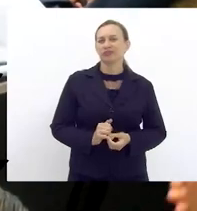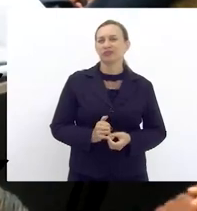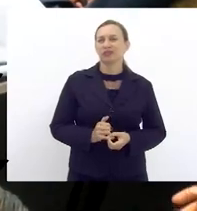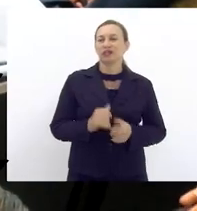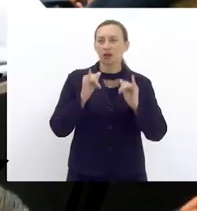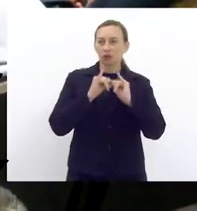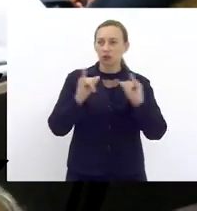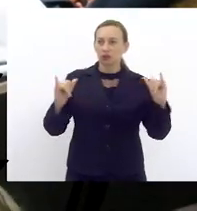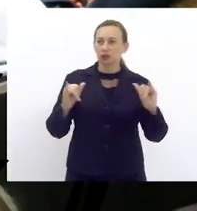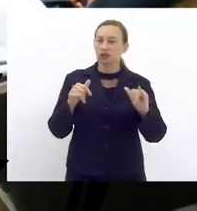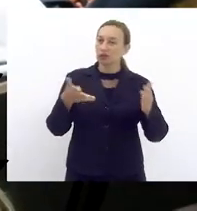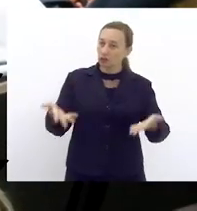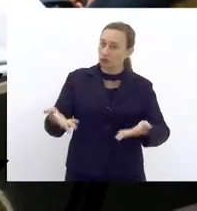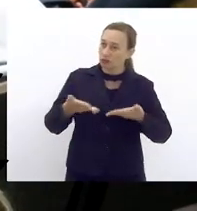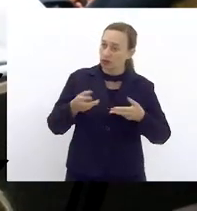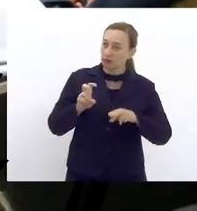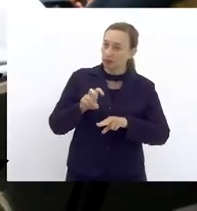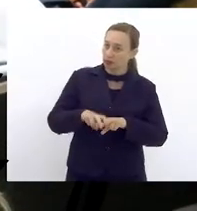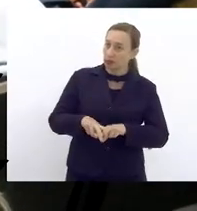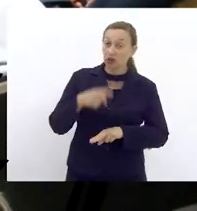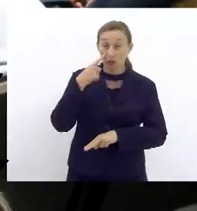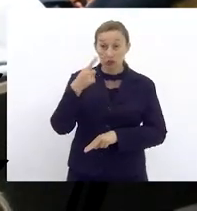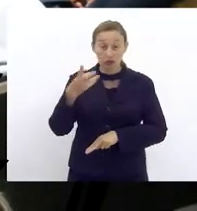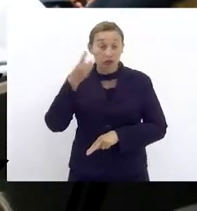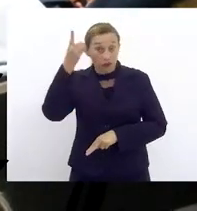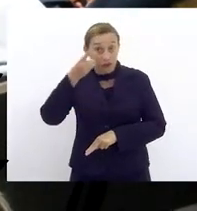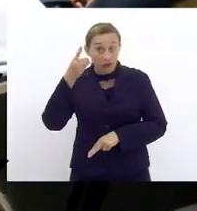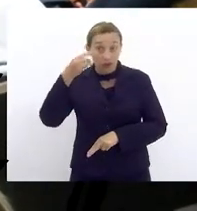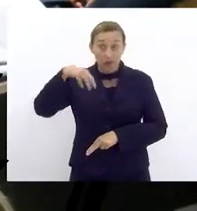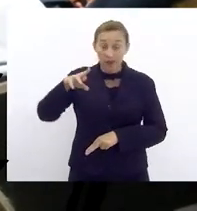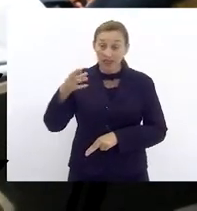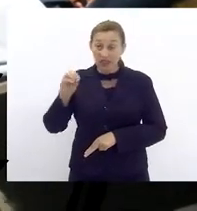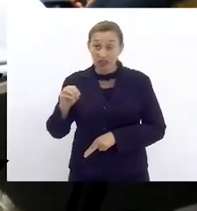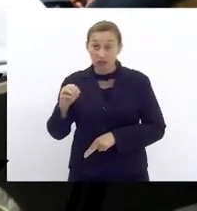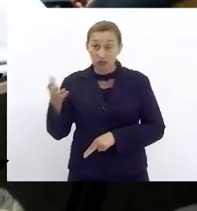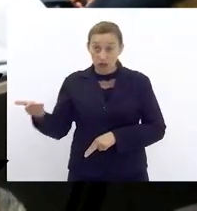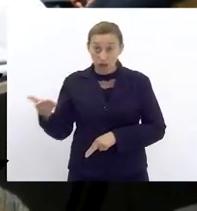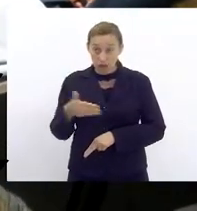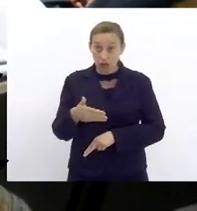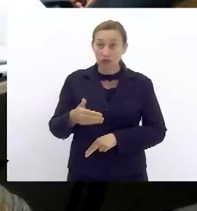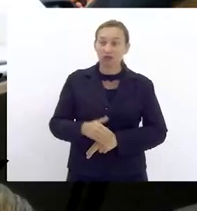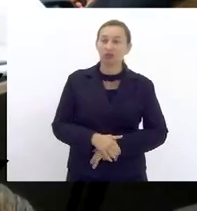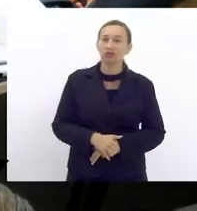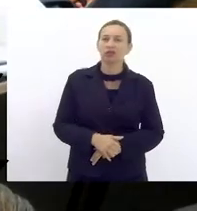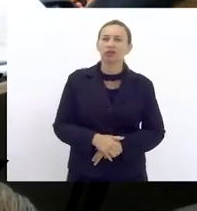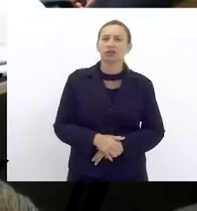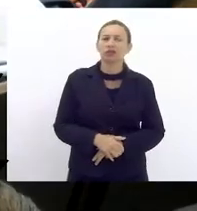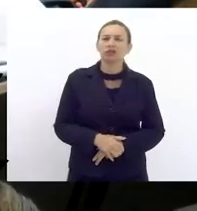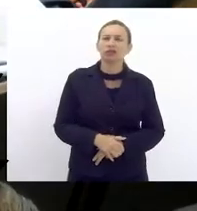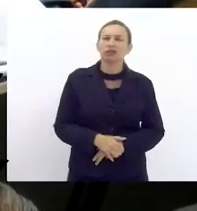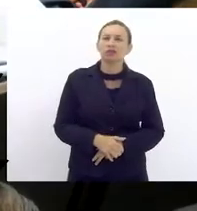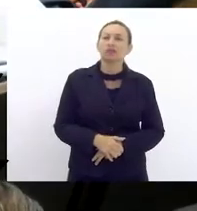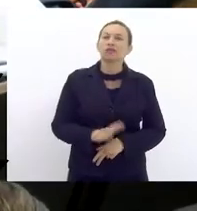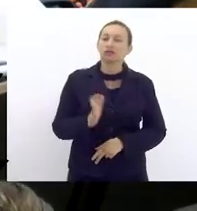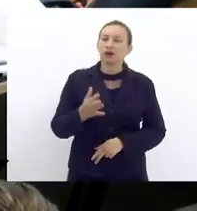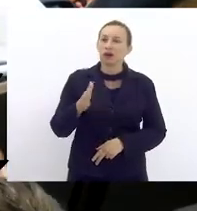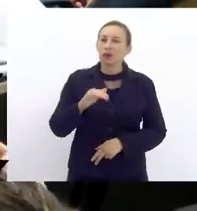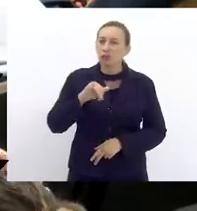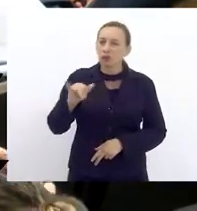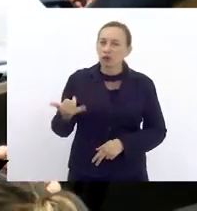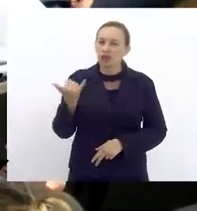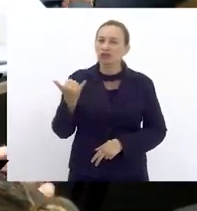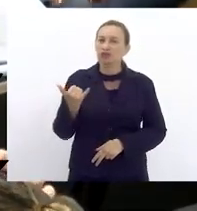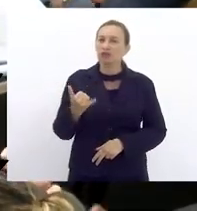anunciar e convidar para mesa eu fico deputado Carlos Macedo chegou isso já Aproveita que a